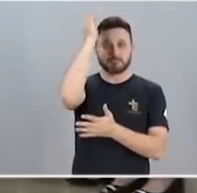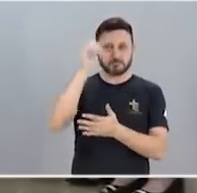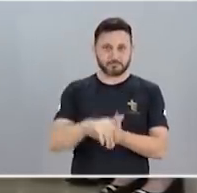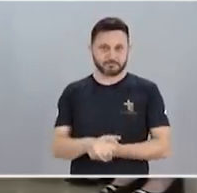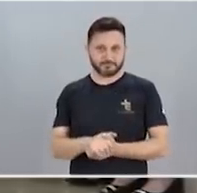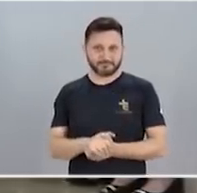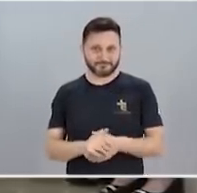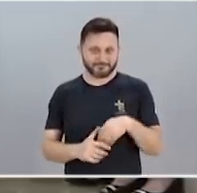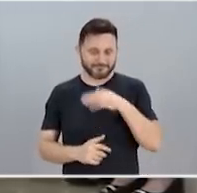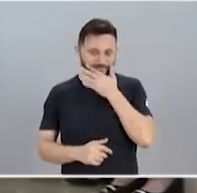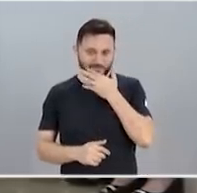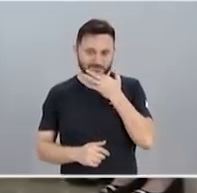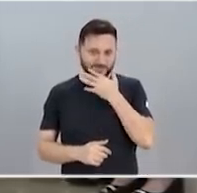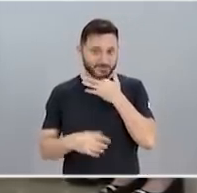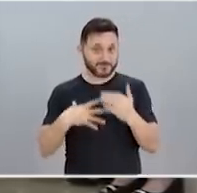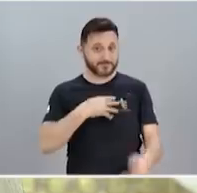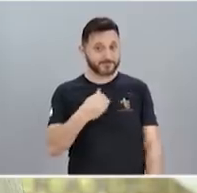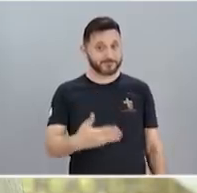Filhos,